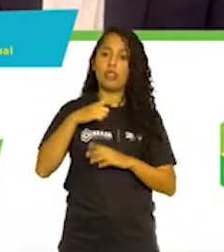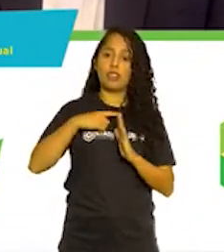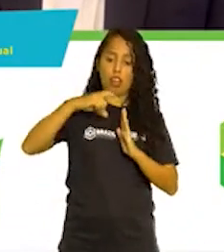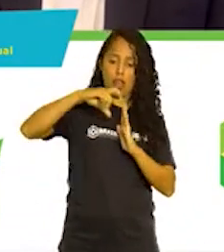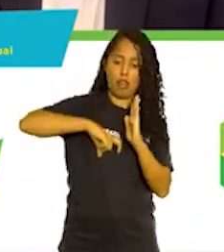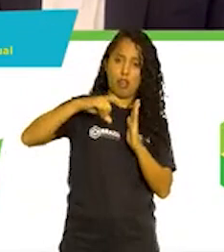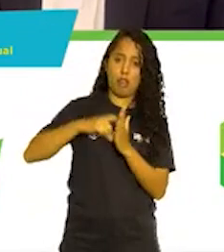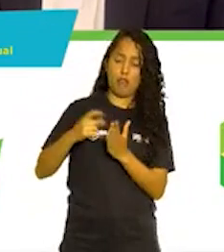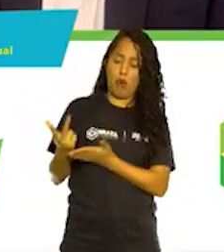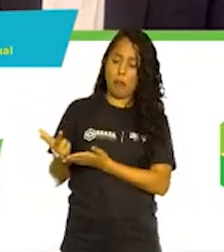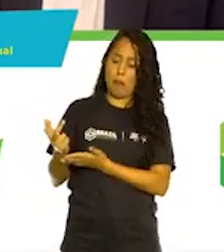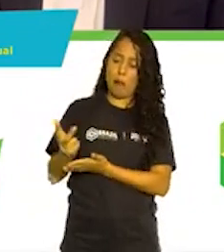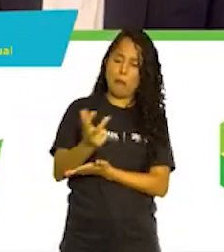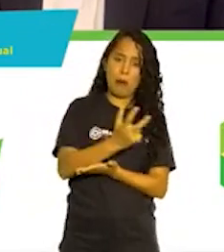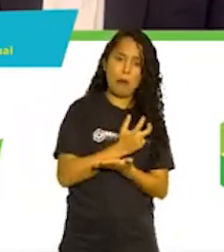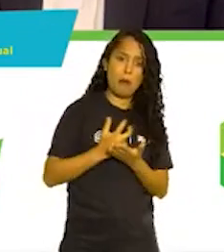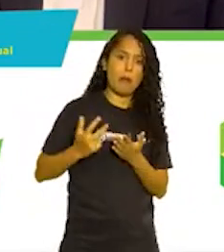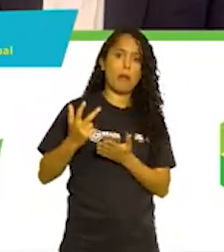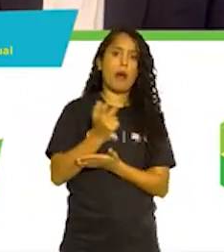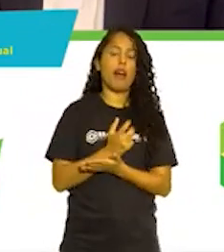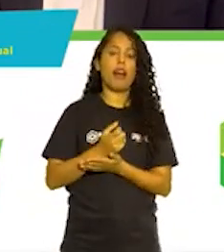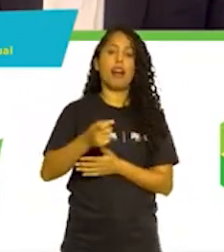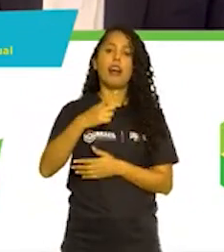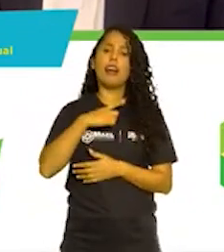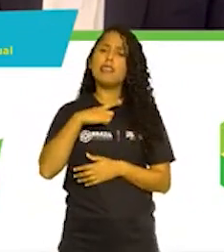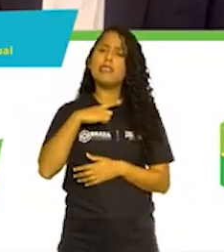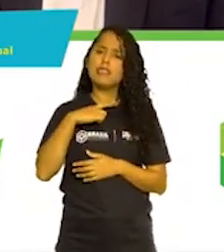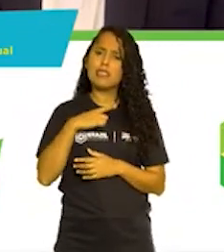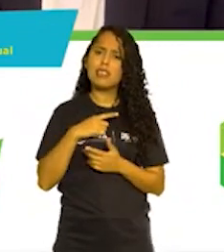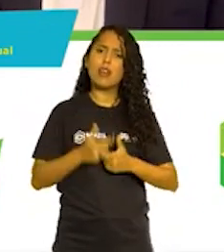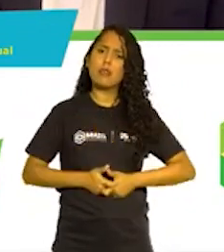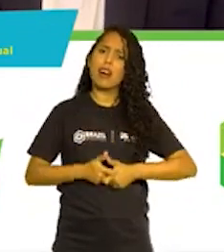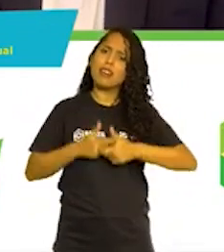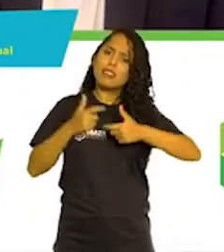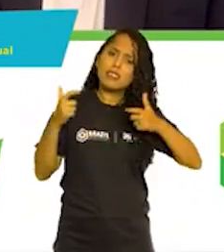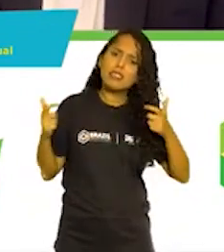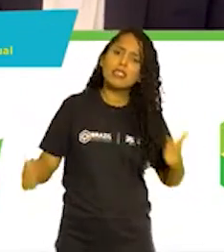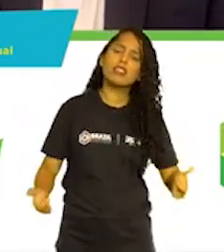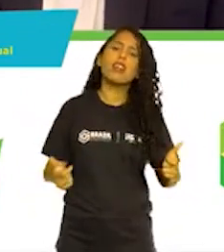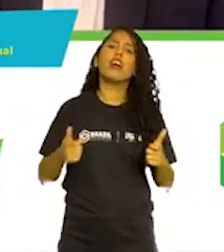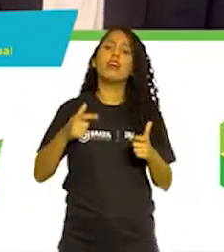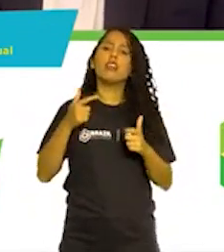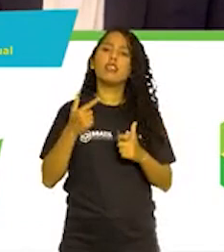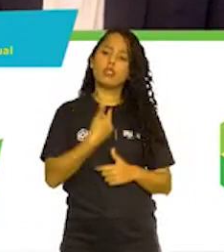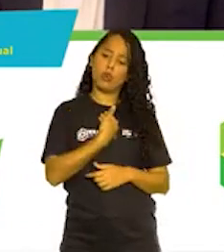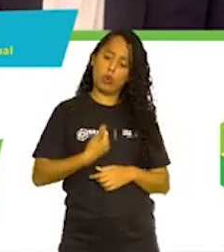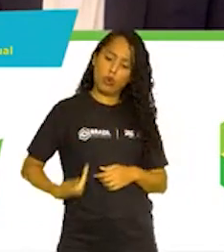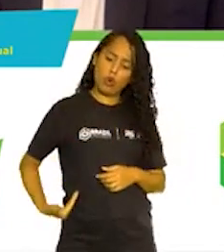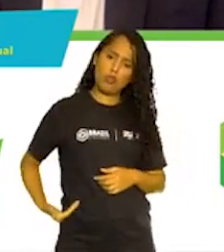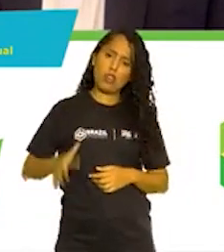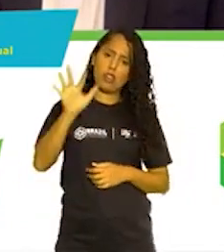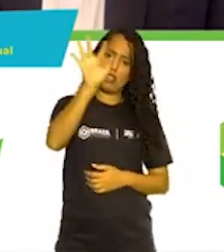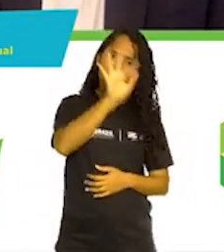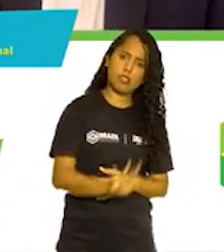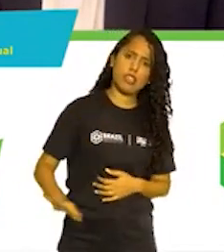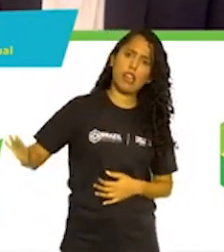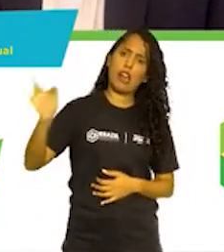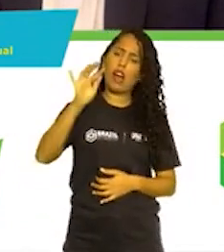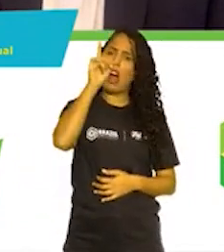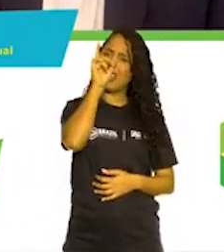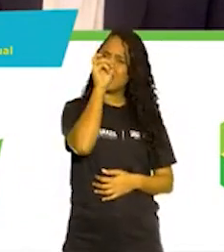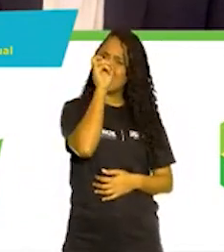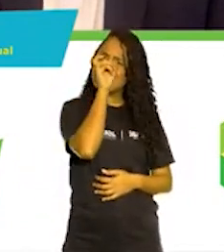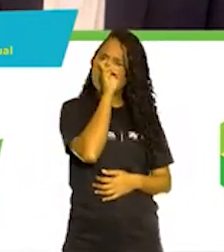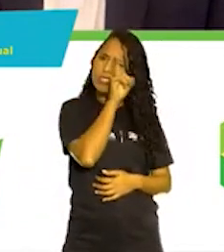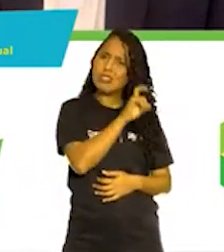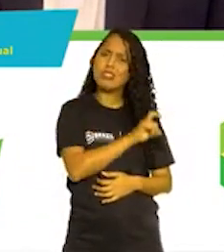tributária, a gente vê que tem uma pata grande, né, do governo federal, e é difícil fazer,